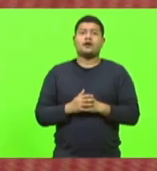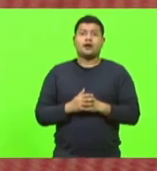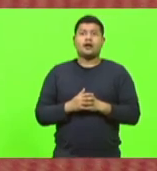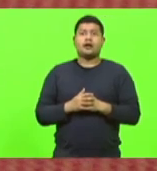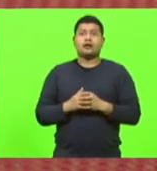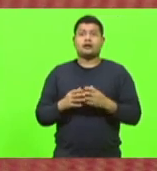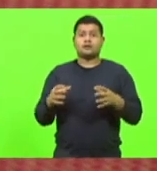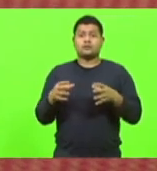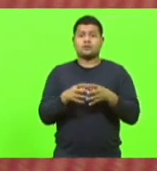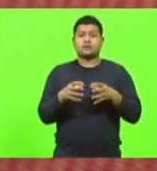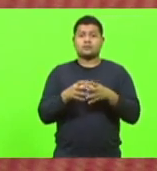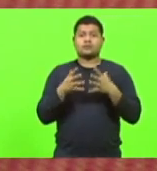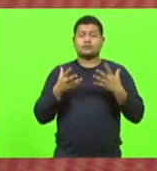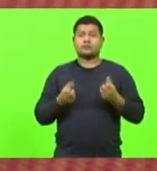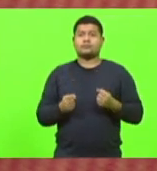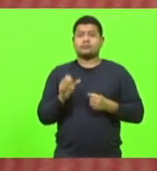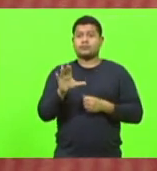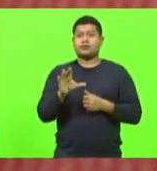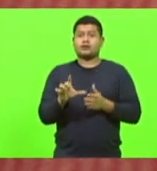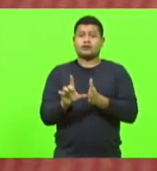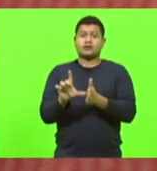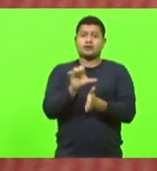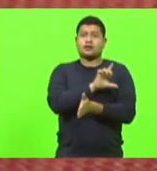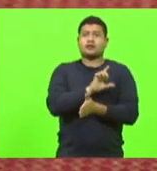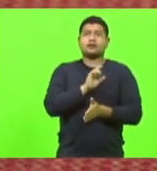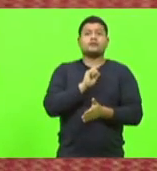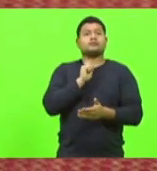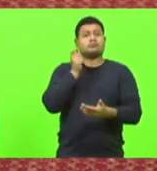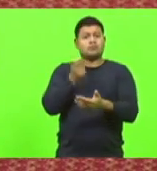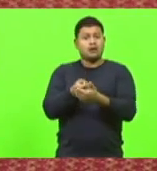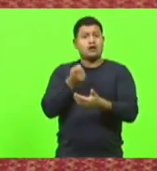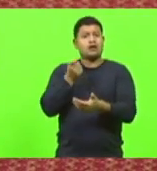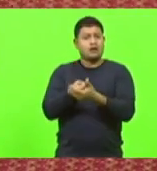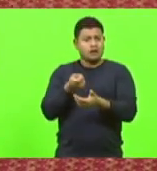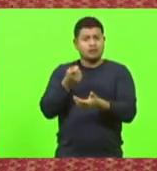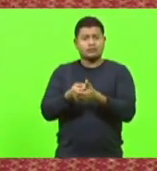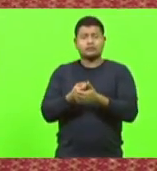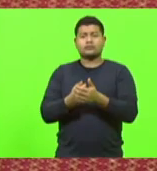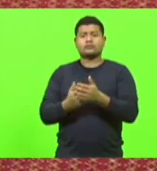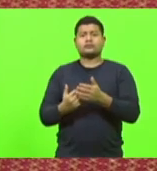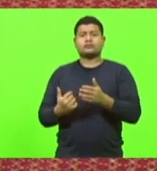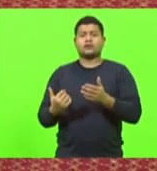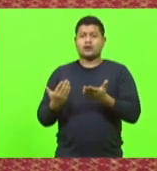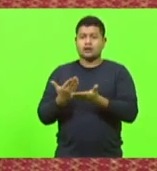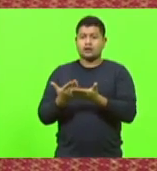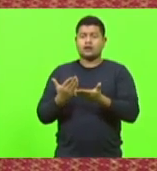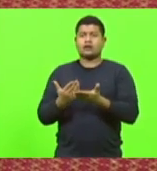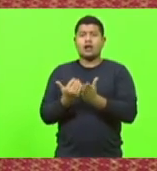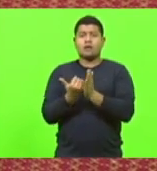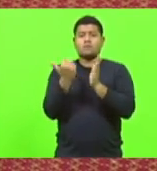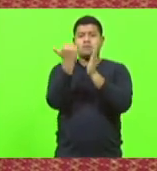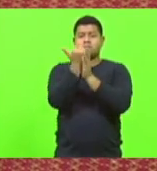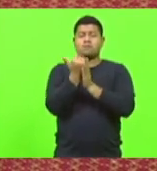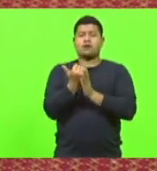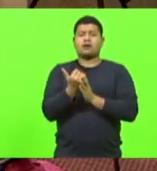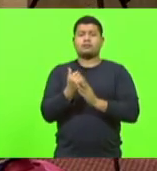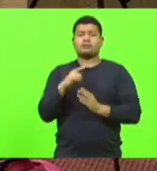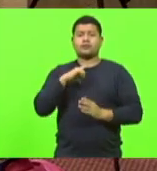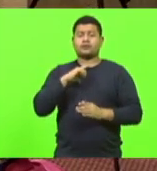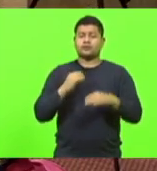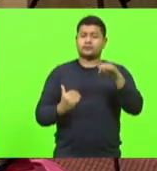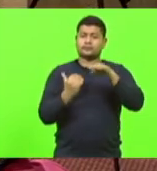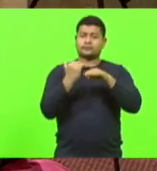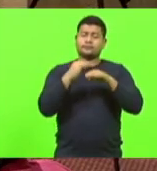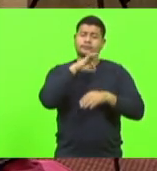mas quem entrou antes contribuiu a vida toda com integralidade e paridade a